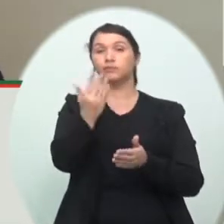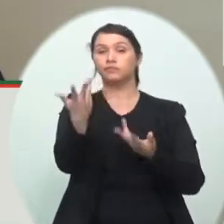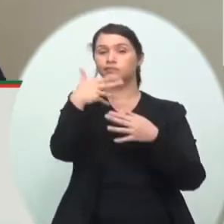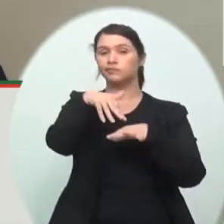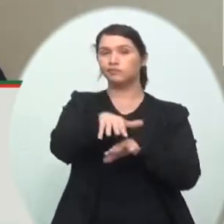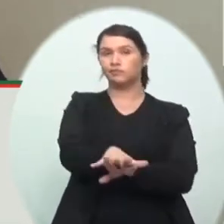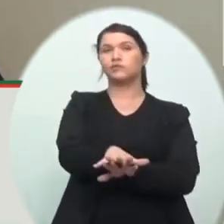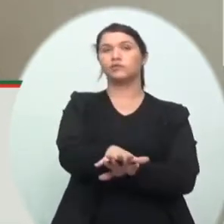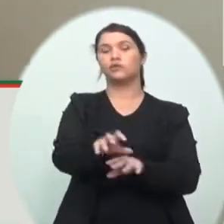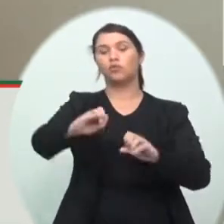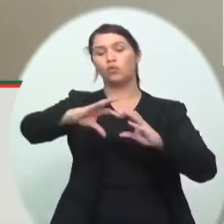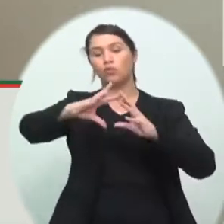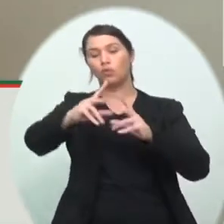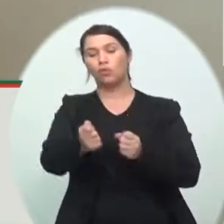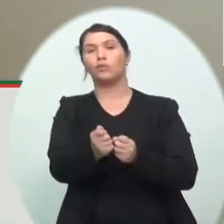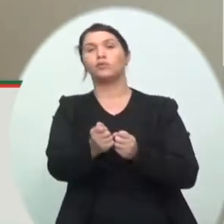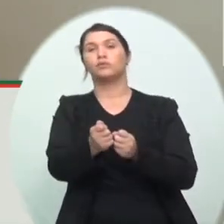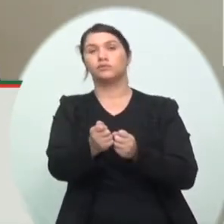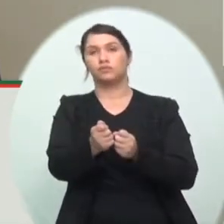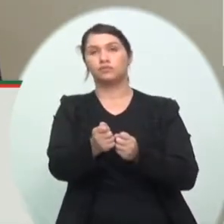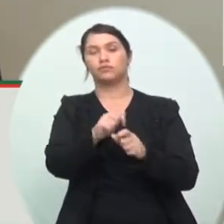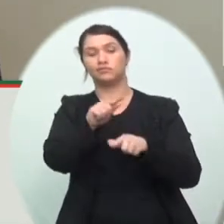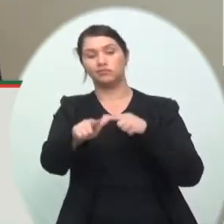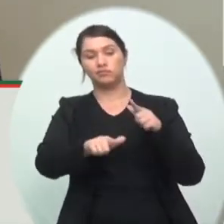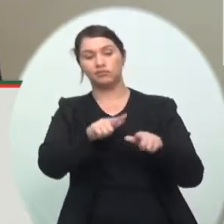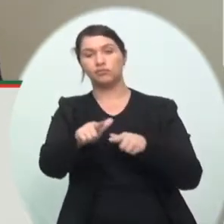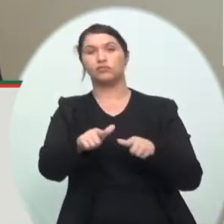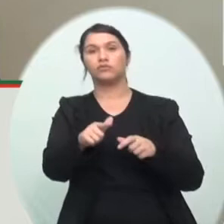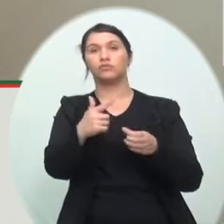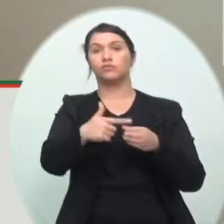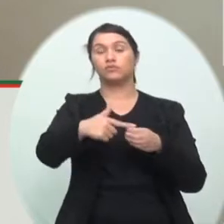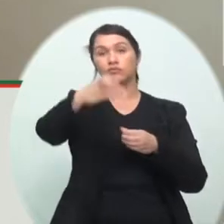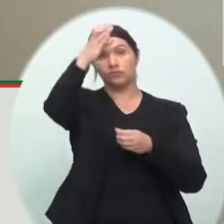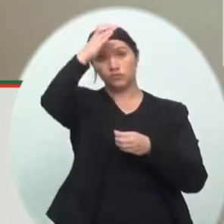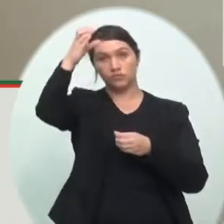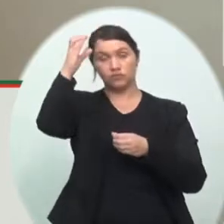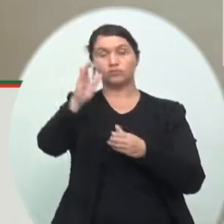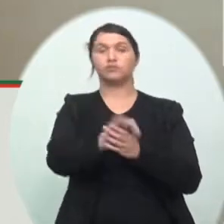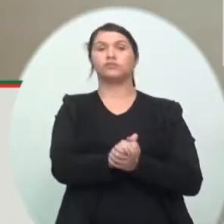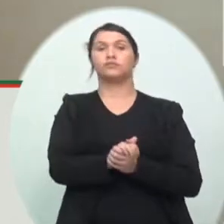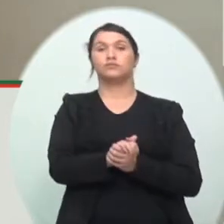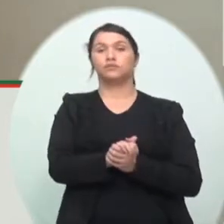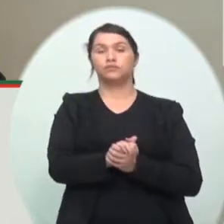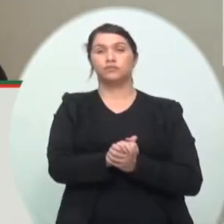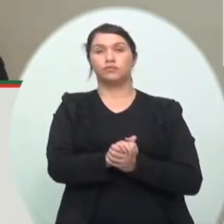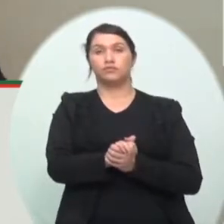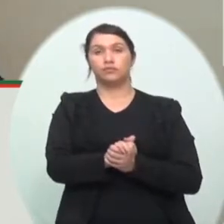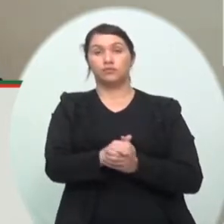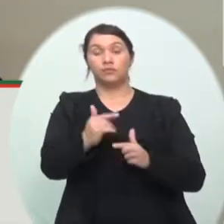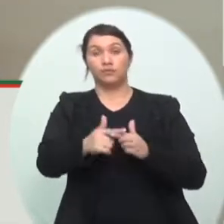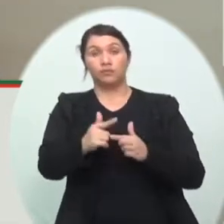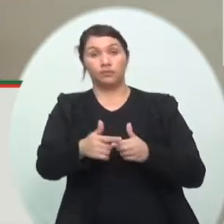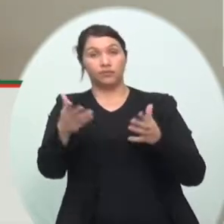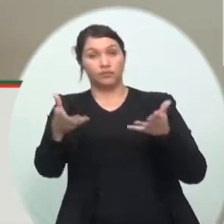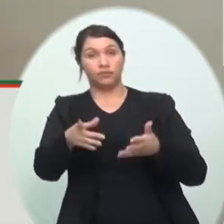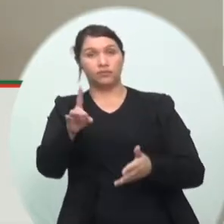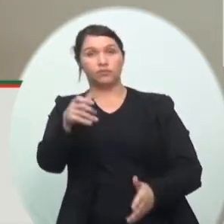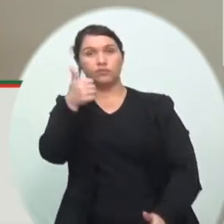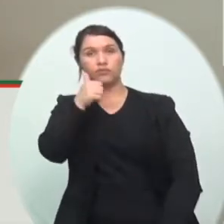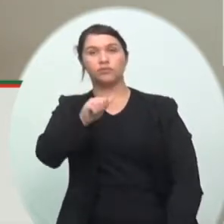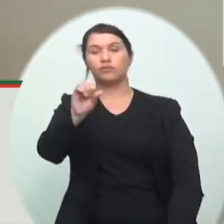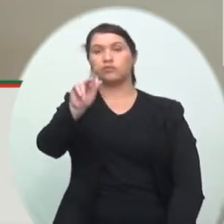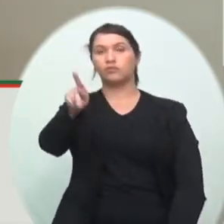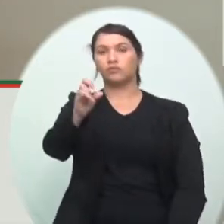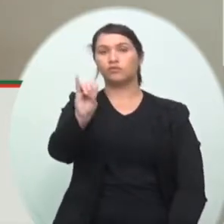das unidades de saúde da nossa cidade. Hoje, somente elas não